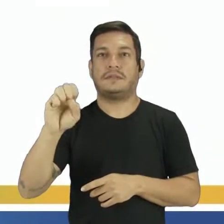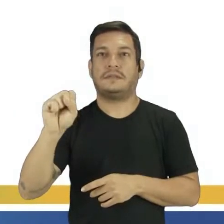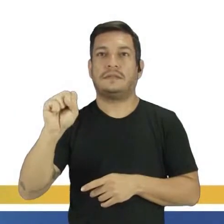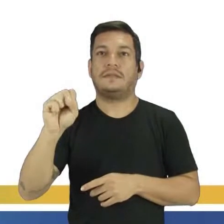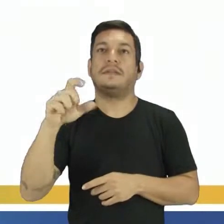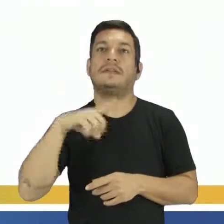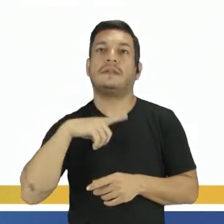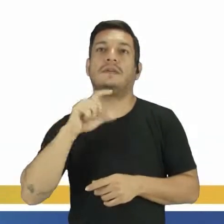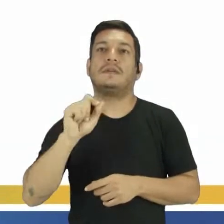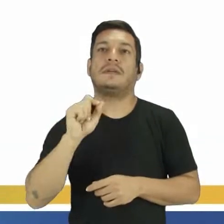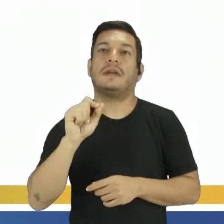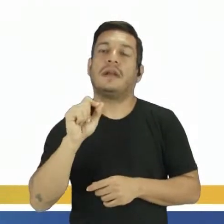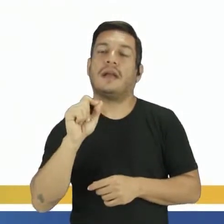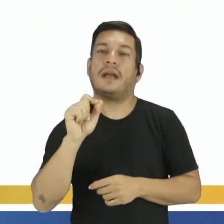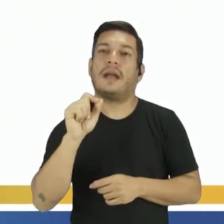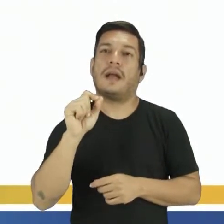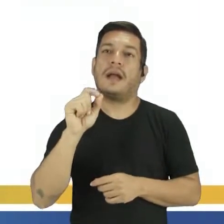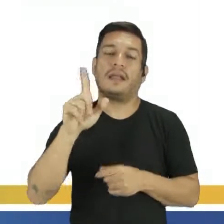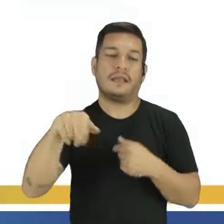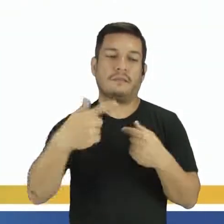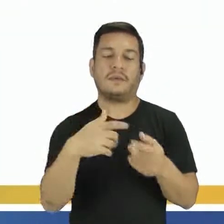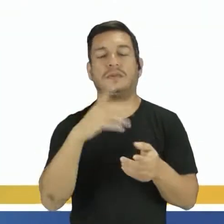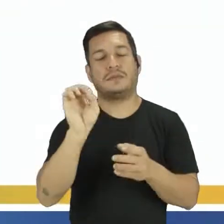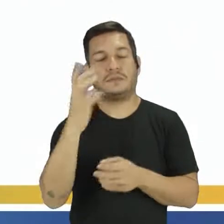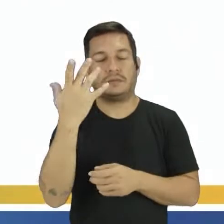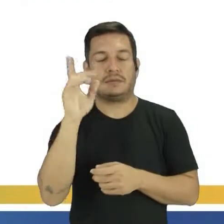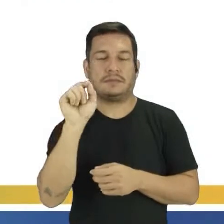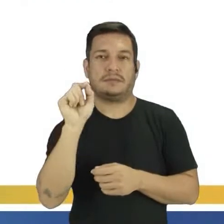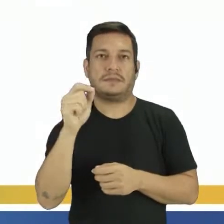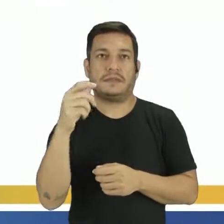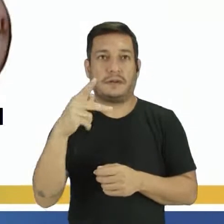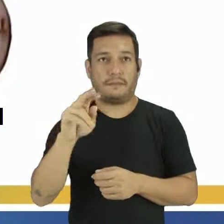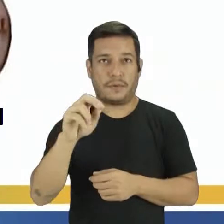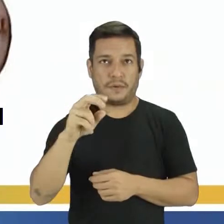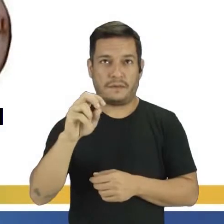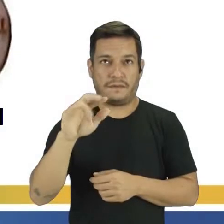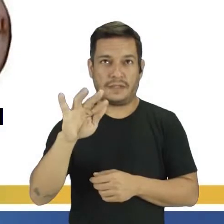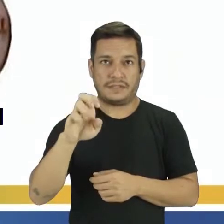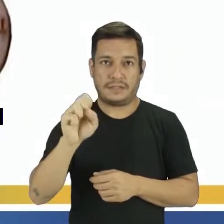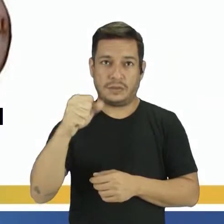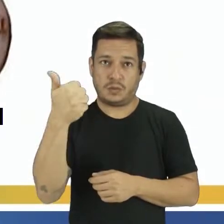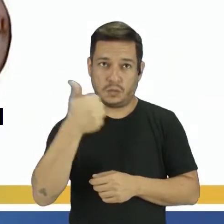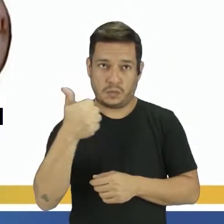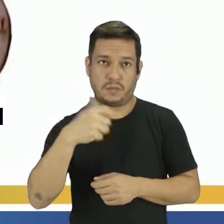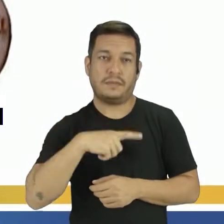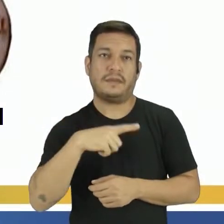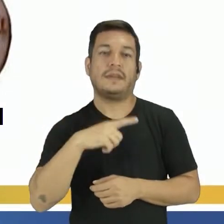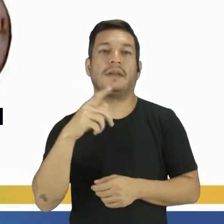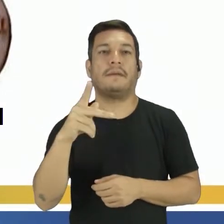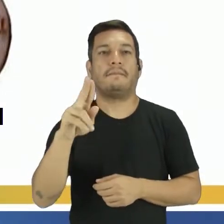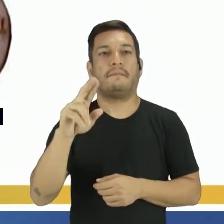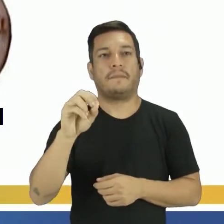tem a separação. Depois desses eventos da prófase 1, nós vamos ter